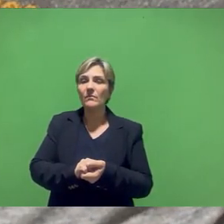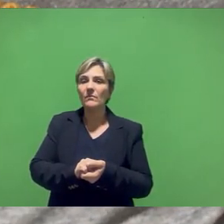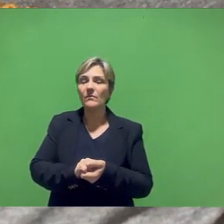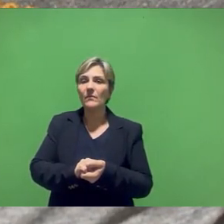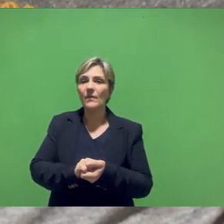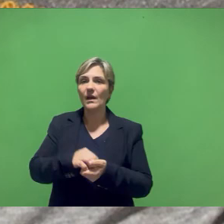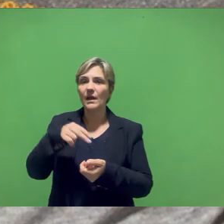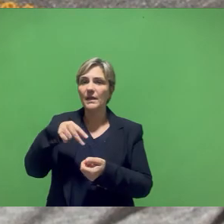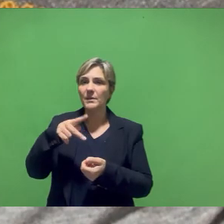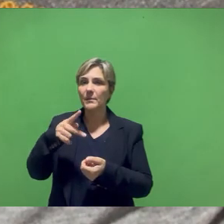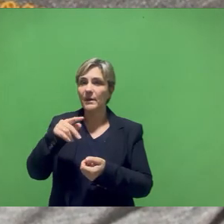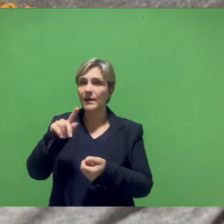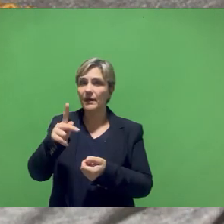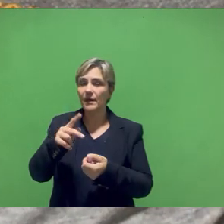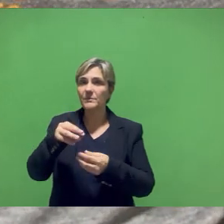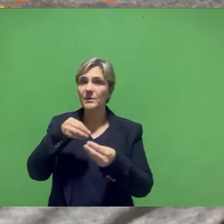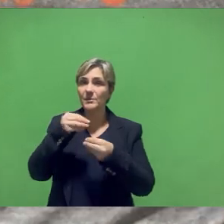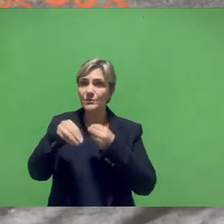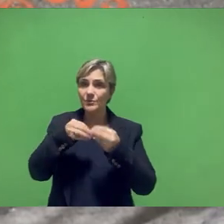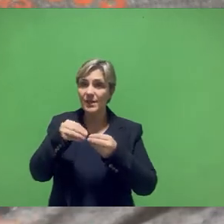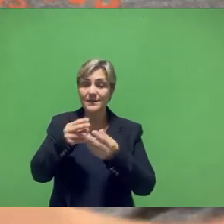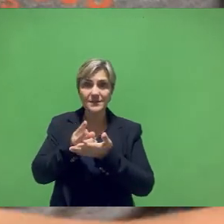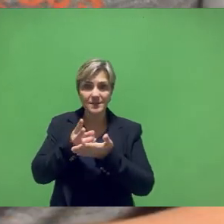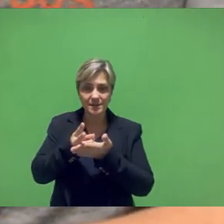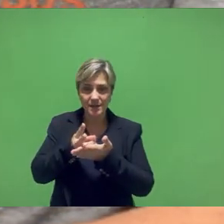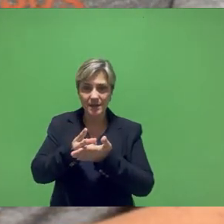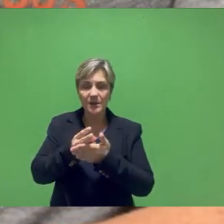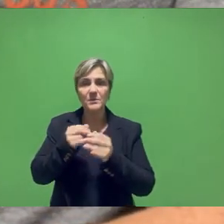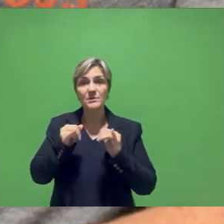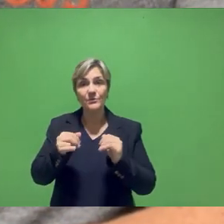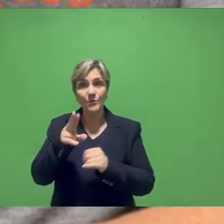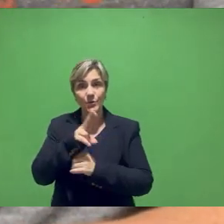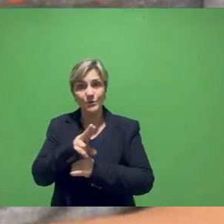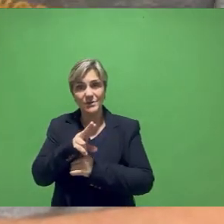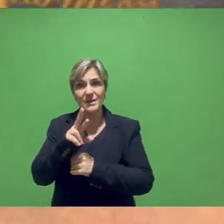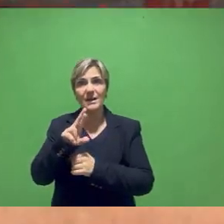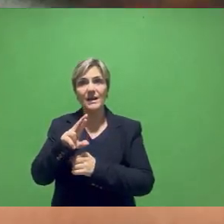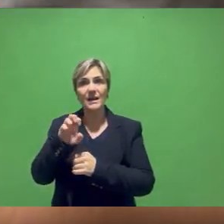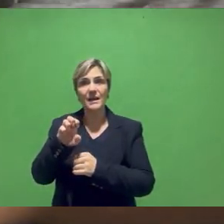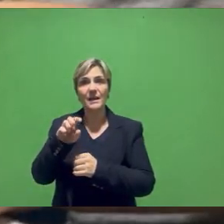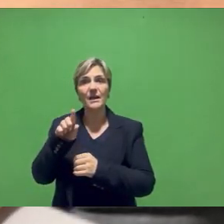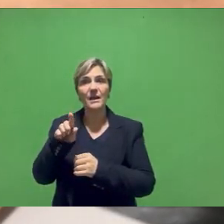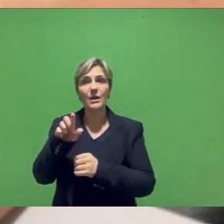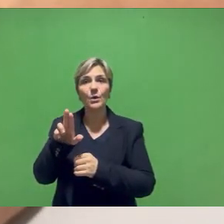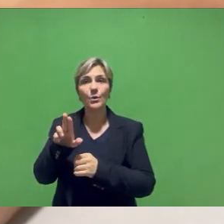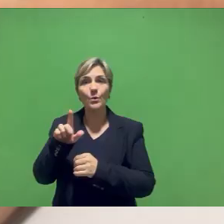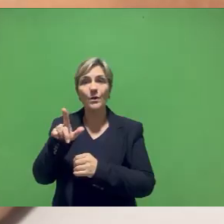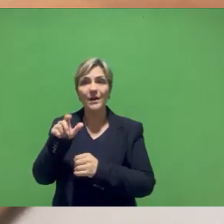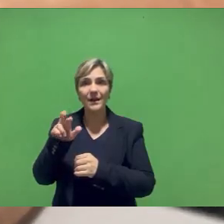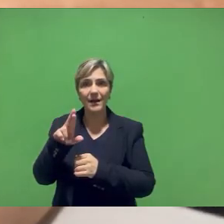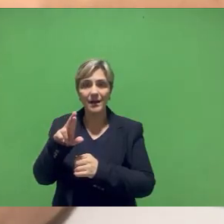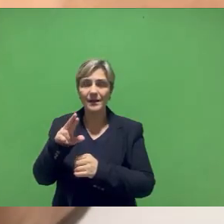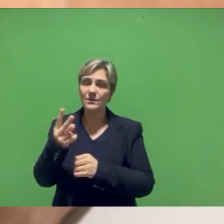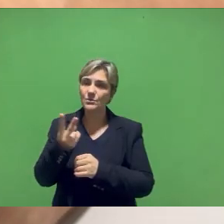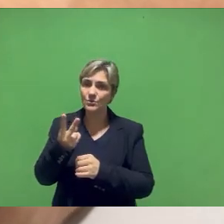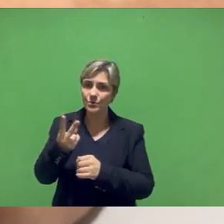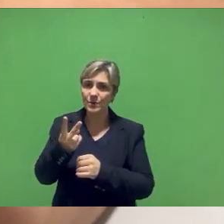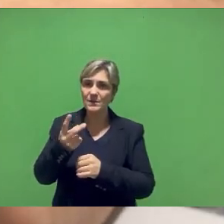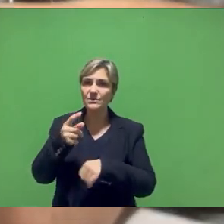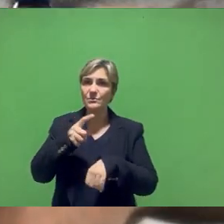Se caso tenha que usar a regular e a NPH ao mesmo